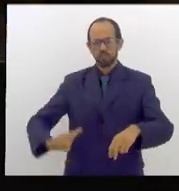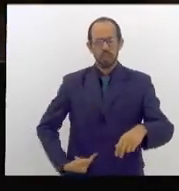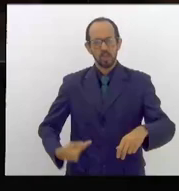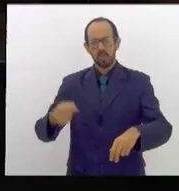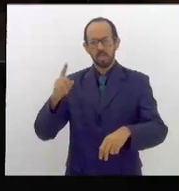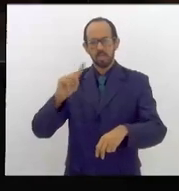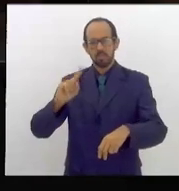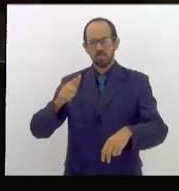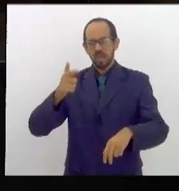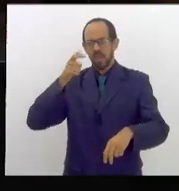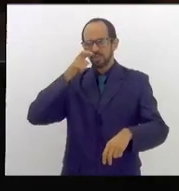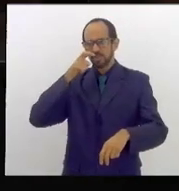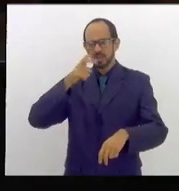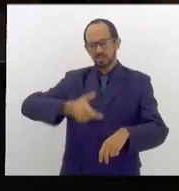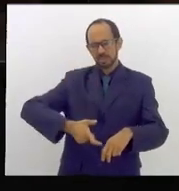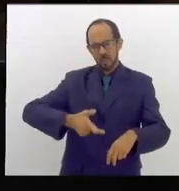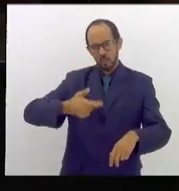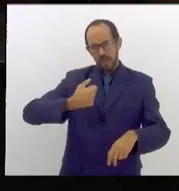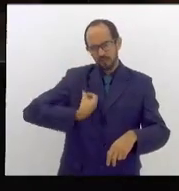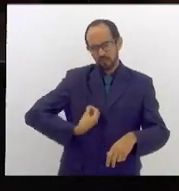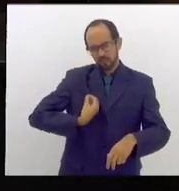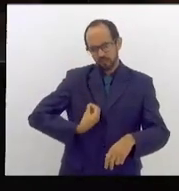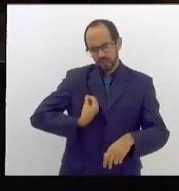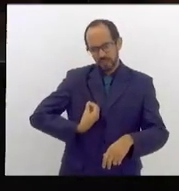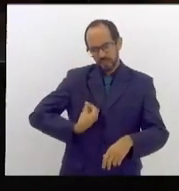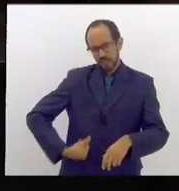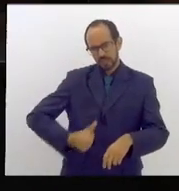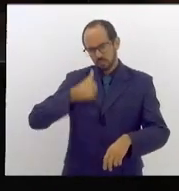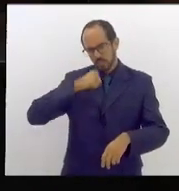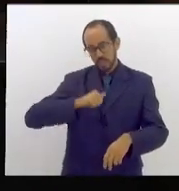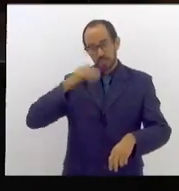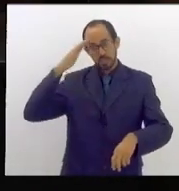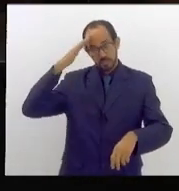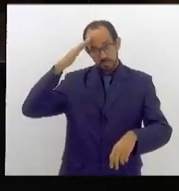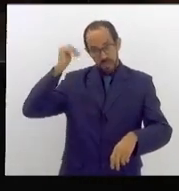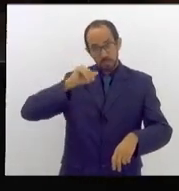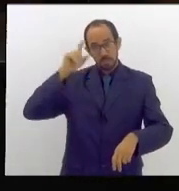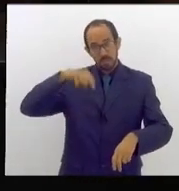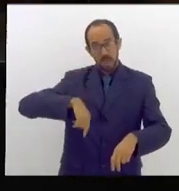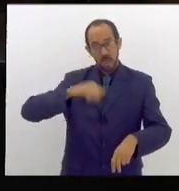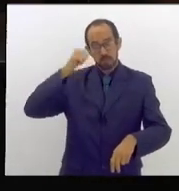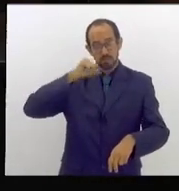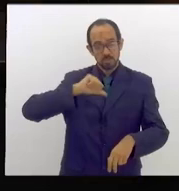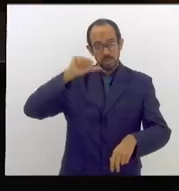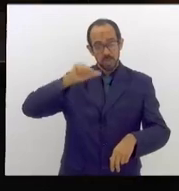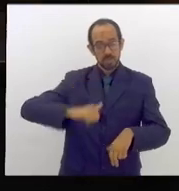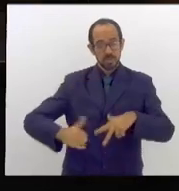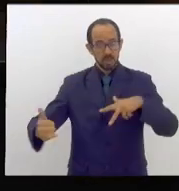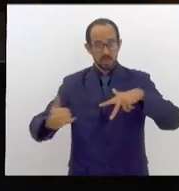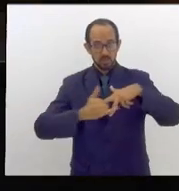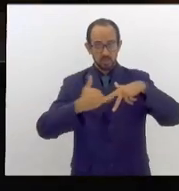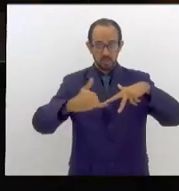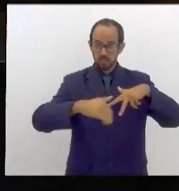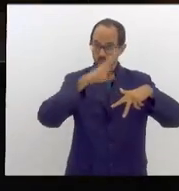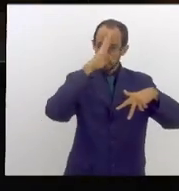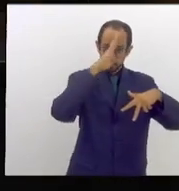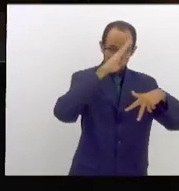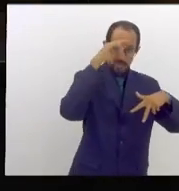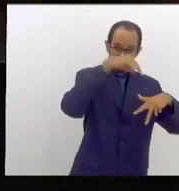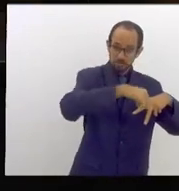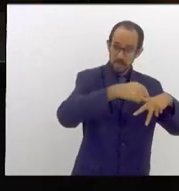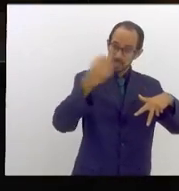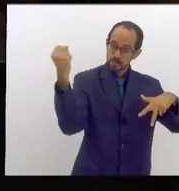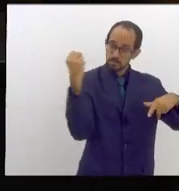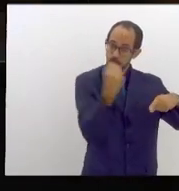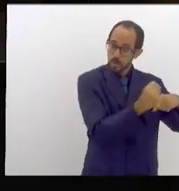das mulheres o atendimento às mulheres a gente sabe que são as mulheres hoje as principais vítimas de feminicídio a gente